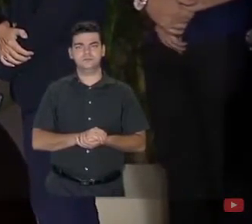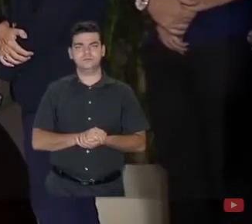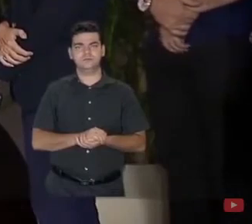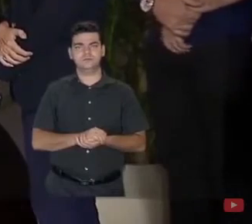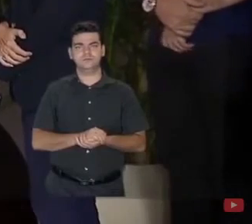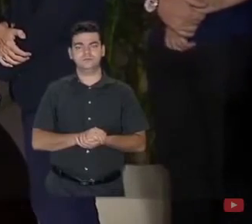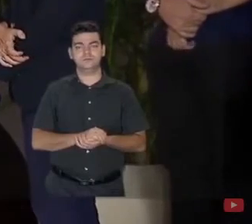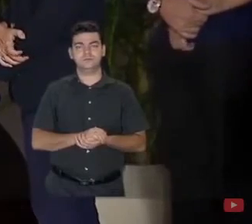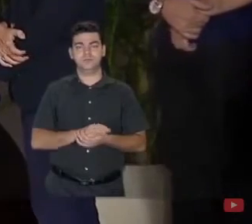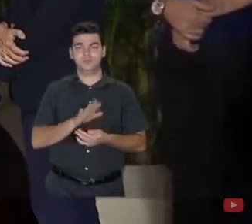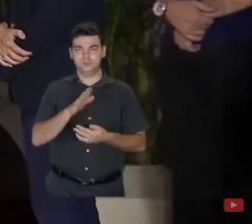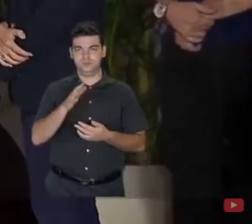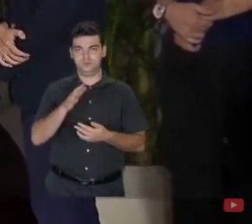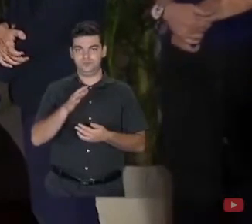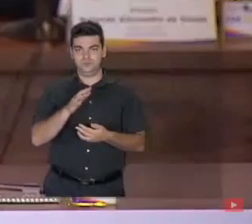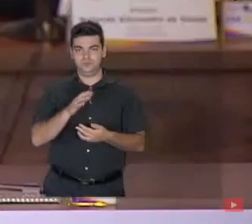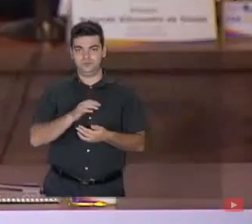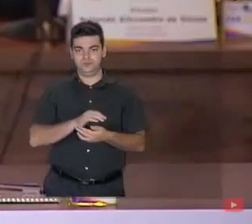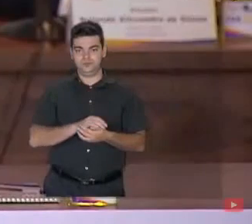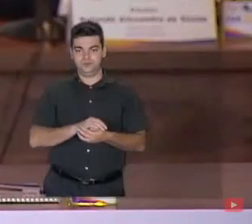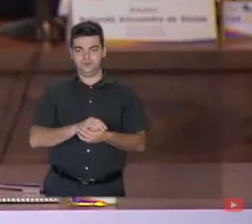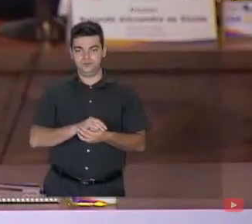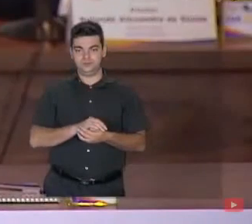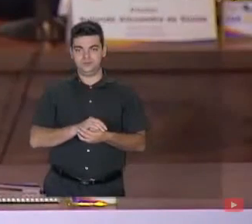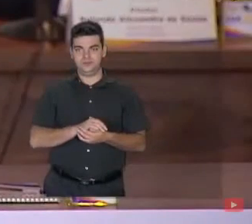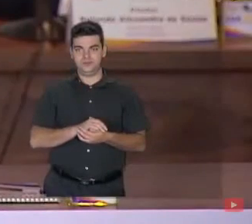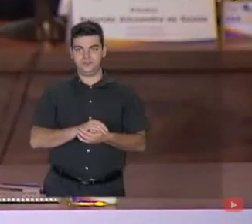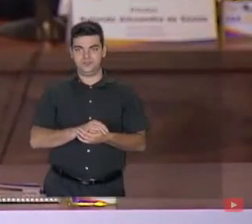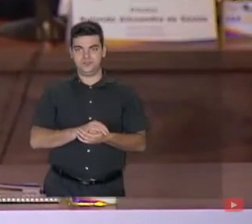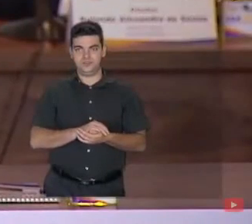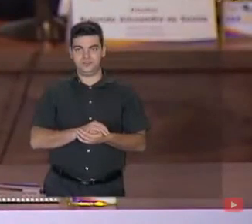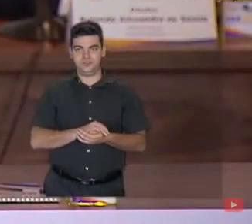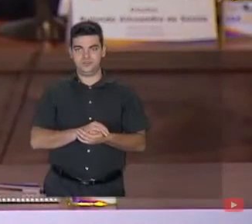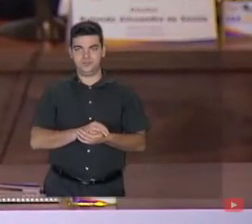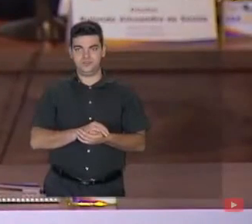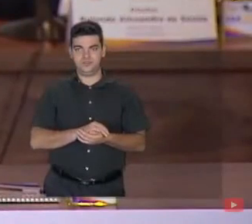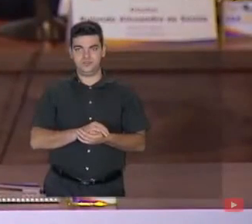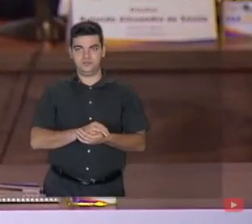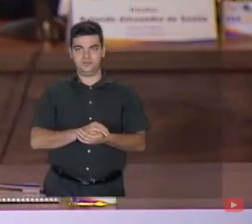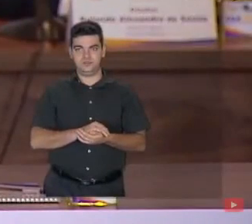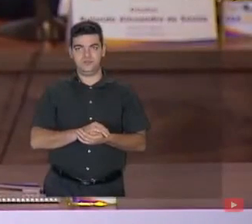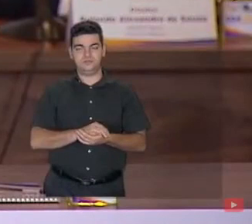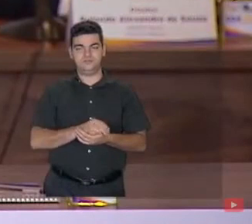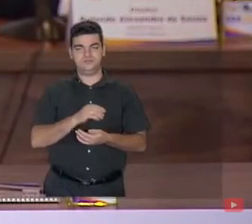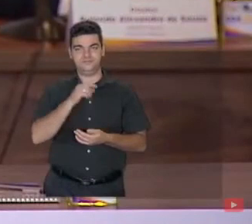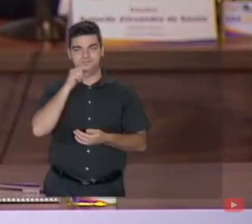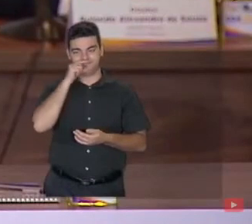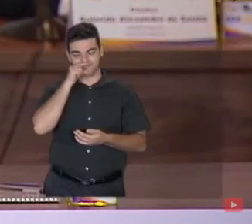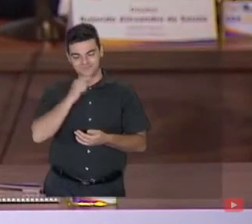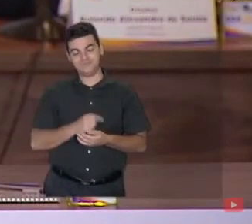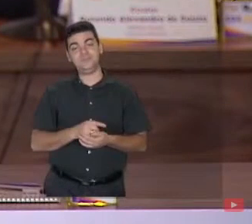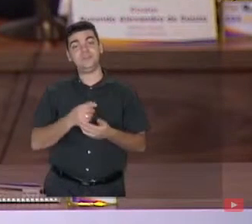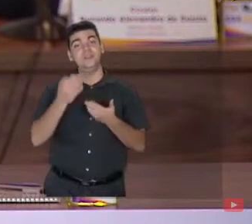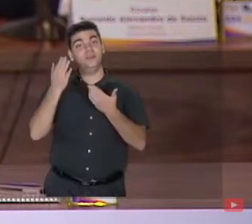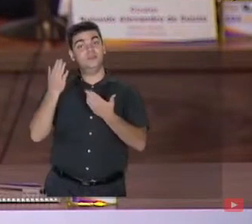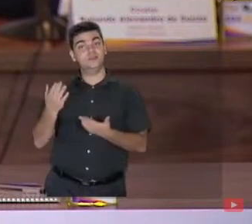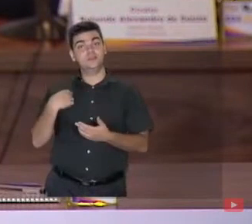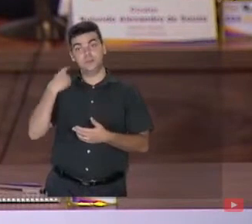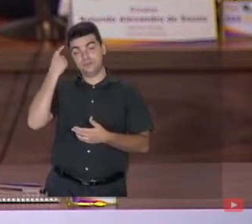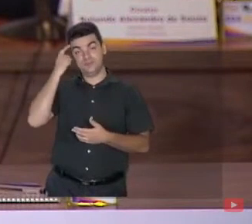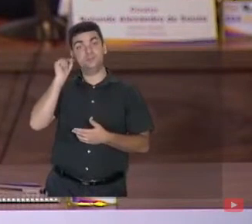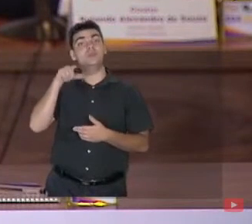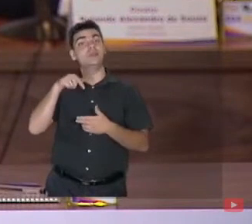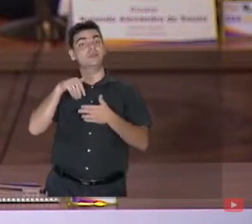Nós, evidentemente, já estamos pensando nos procedimentos e nas questões que diz respeito